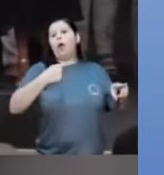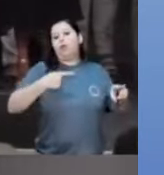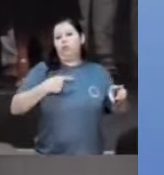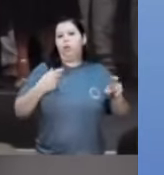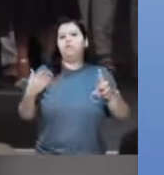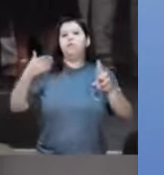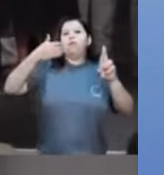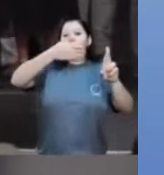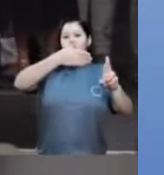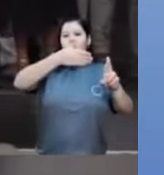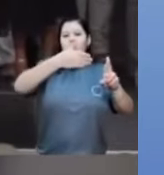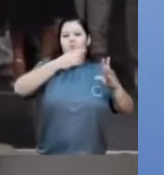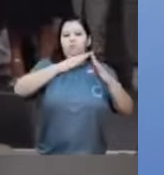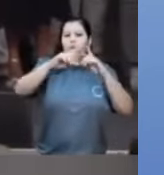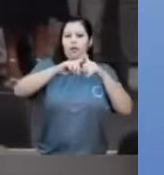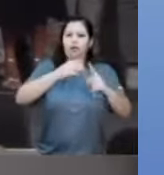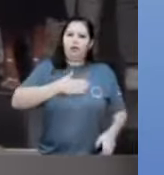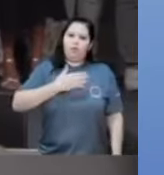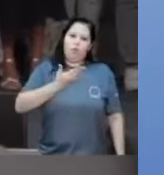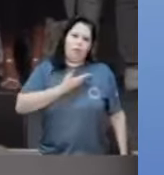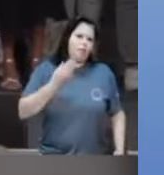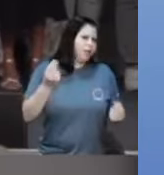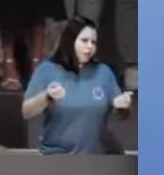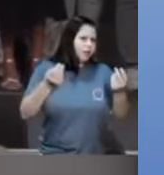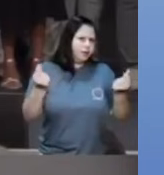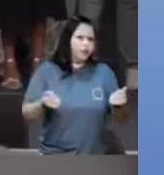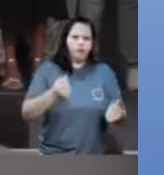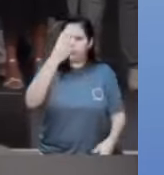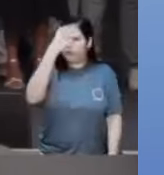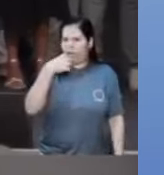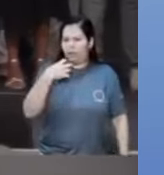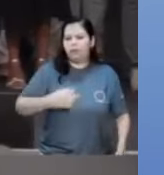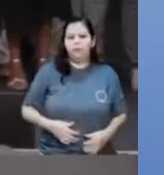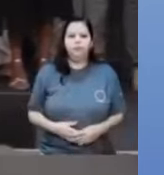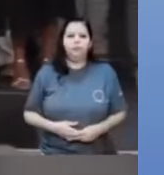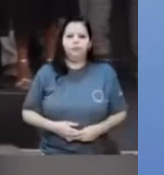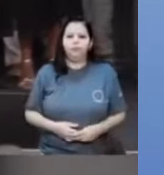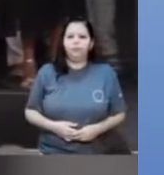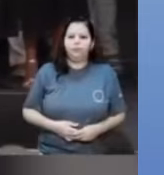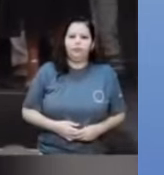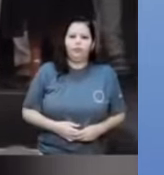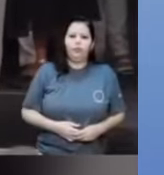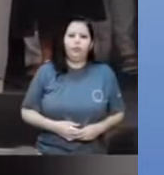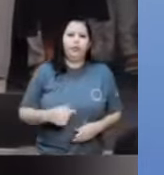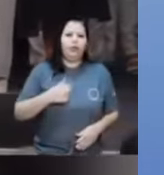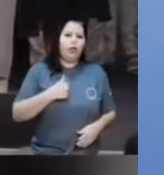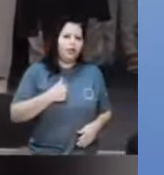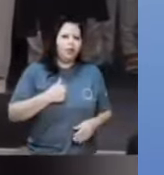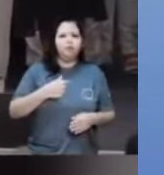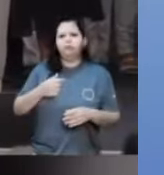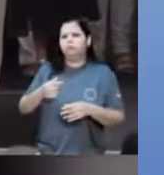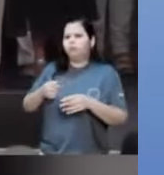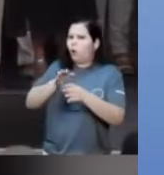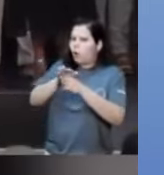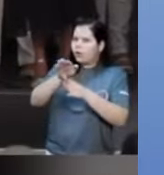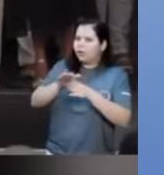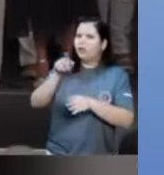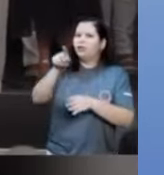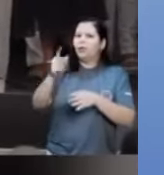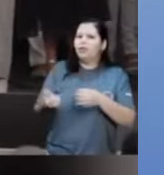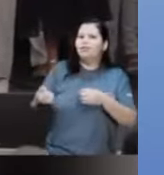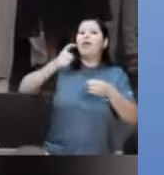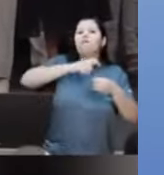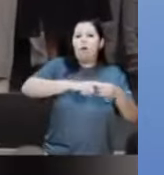igreja que é meu amigo de muitos anos um cara muito sério o que que eu faço aí eu demme orientação para ele devolve a